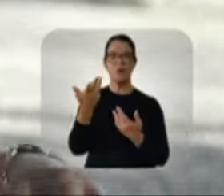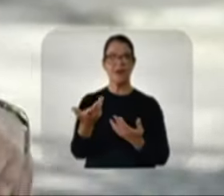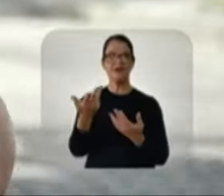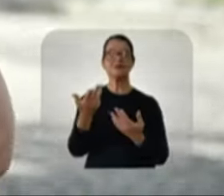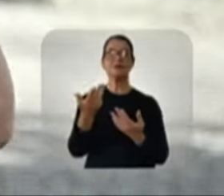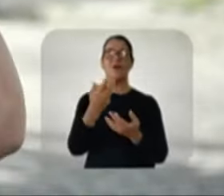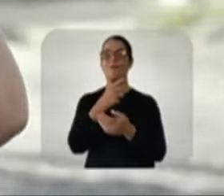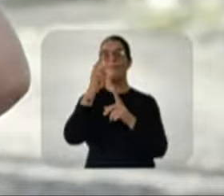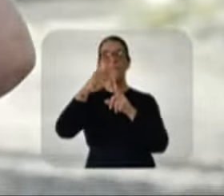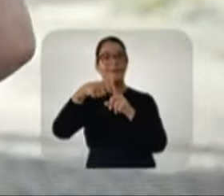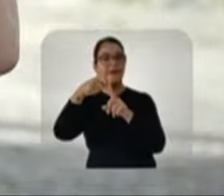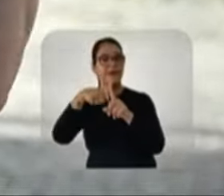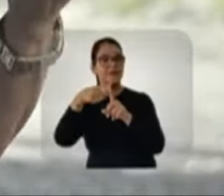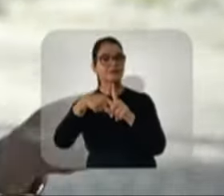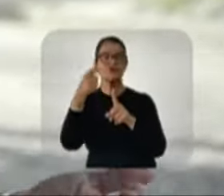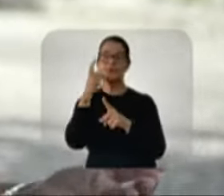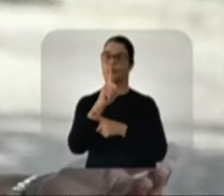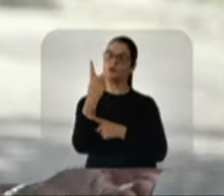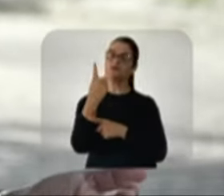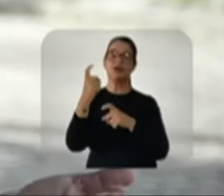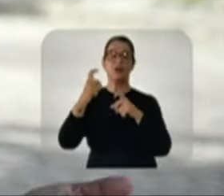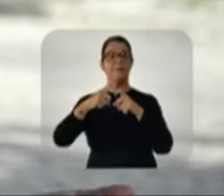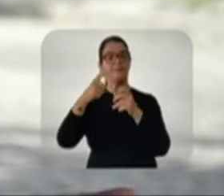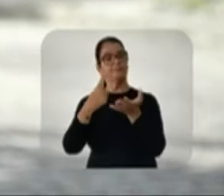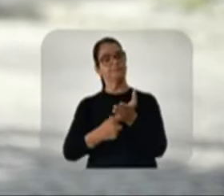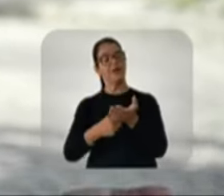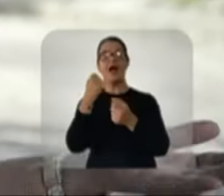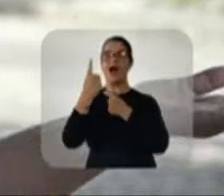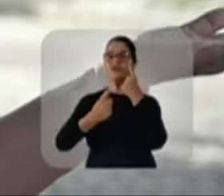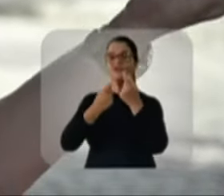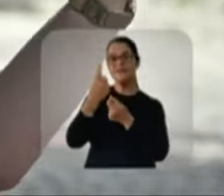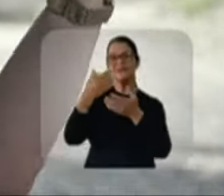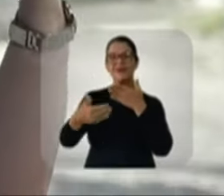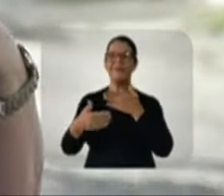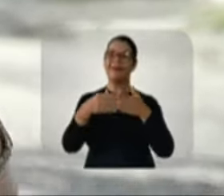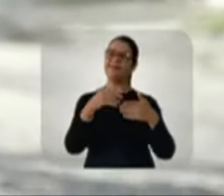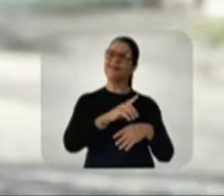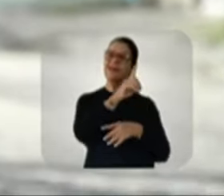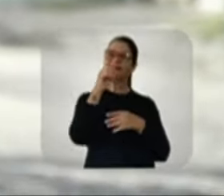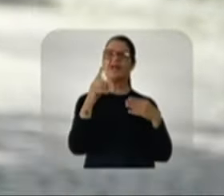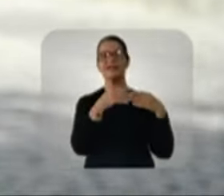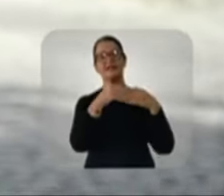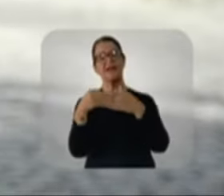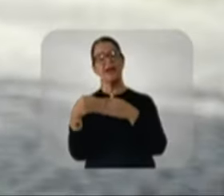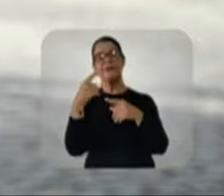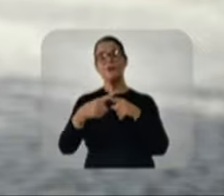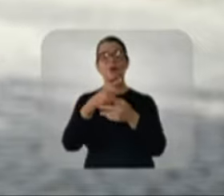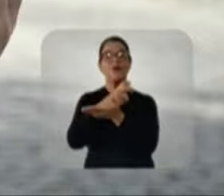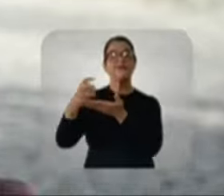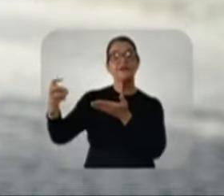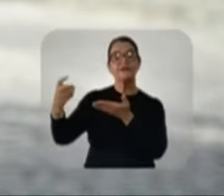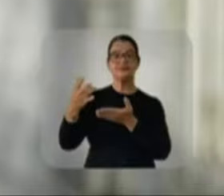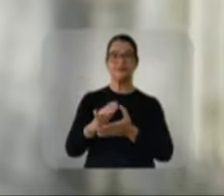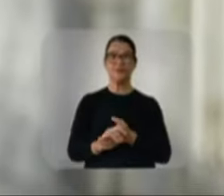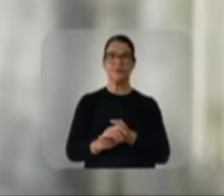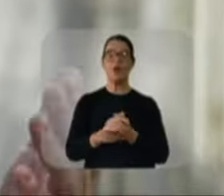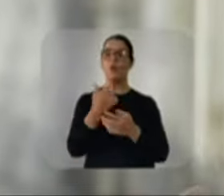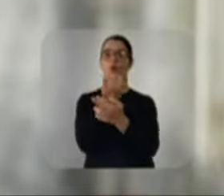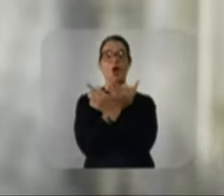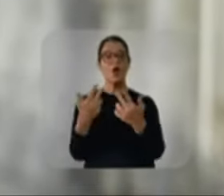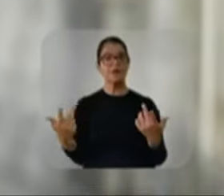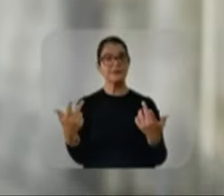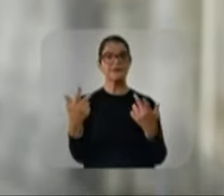regulação e passam meses para conseguir uma consulta. Às vezes perde até a data de encaminhamento porque vence. Um